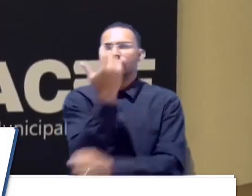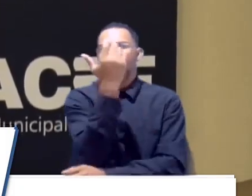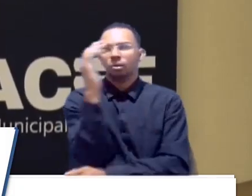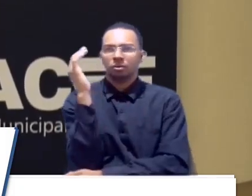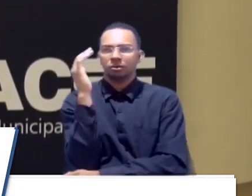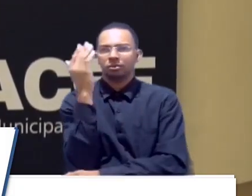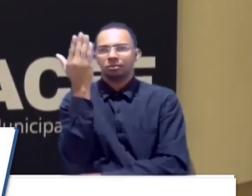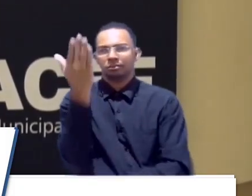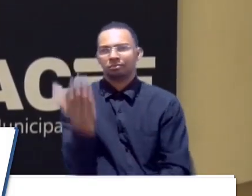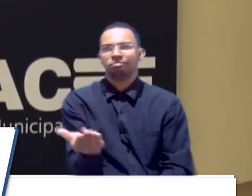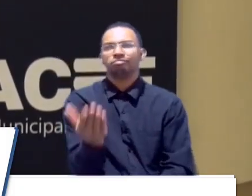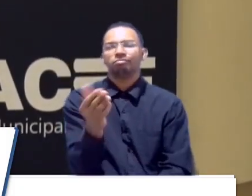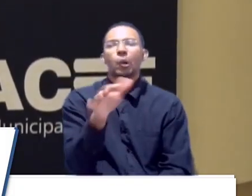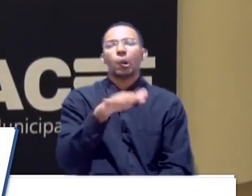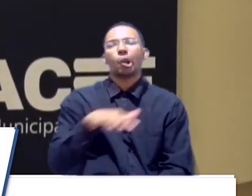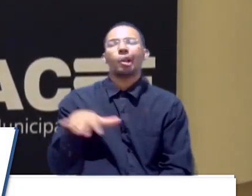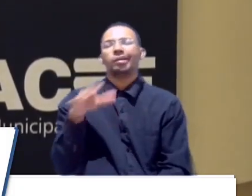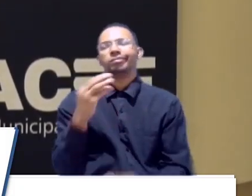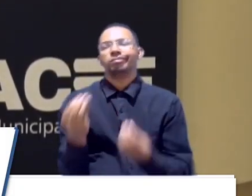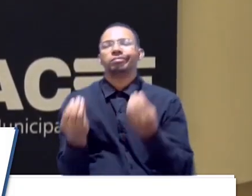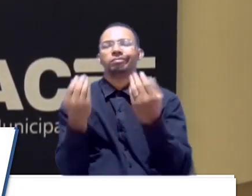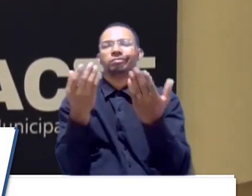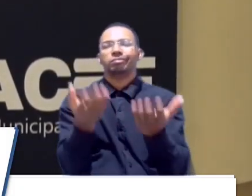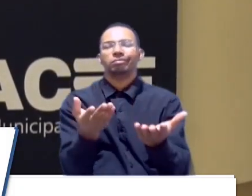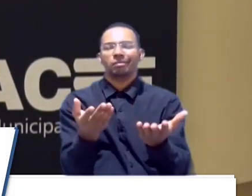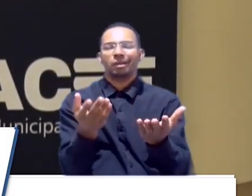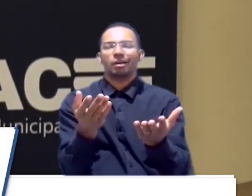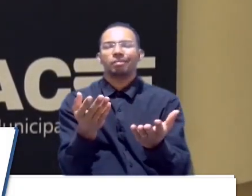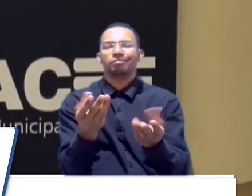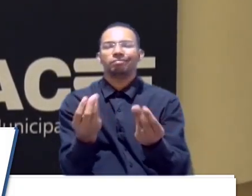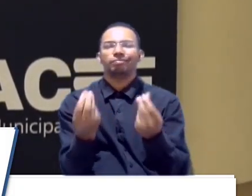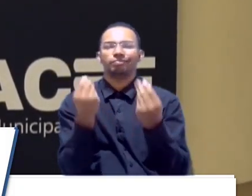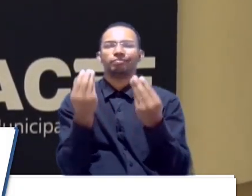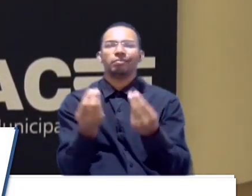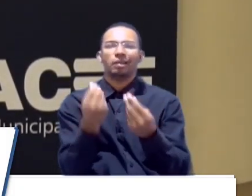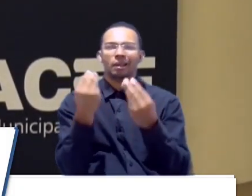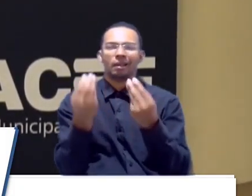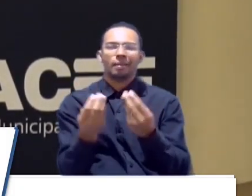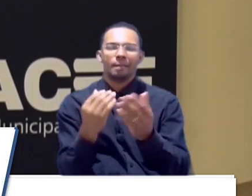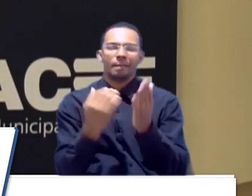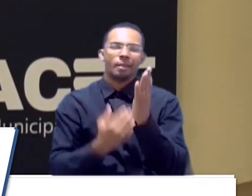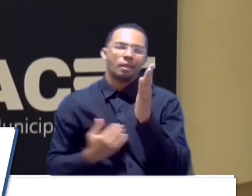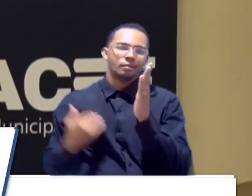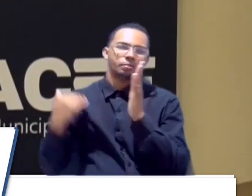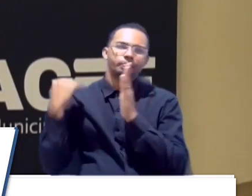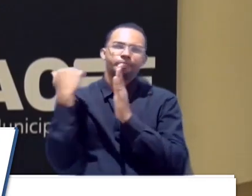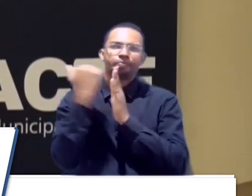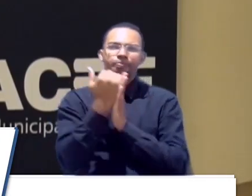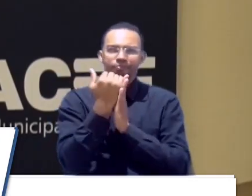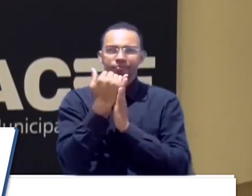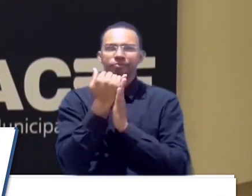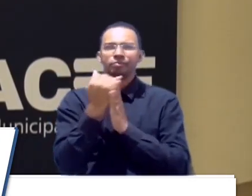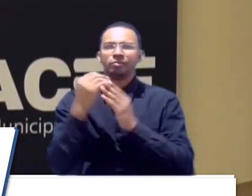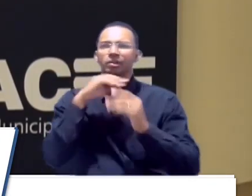está entregue e ele está cada vez mais, cada dia mais,